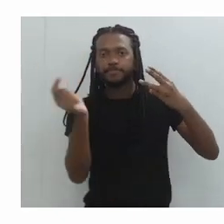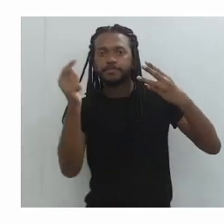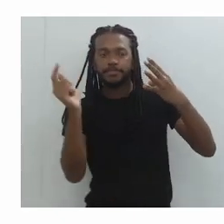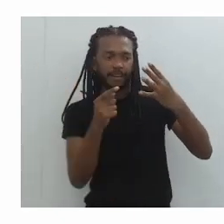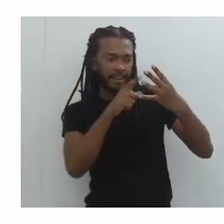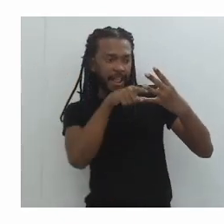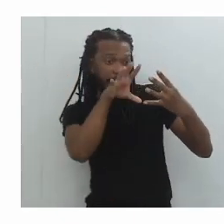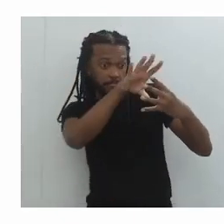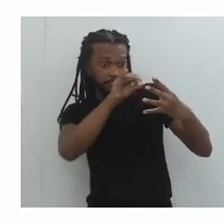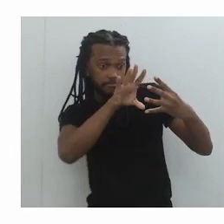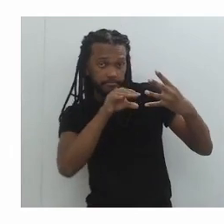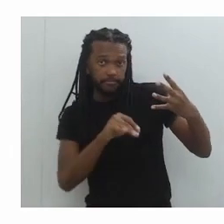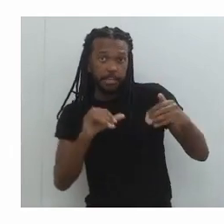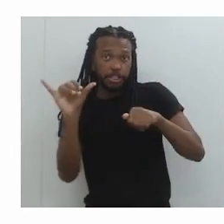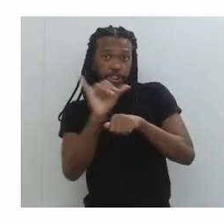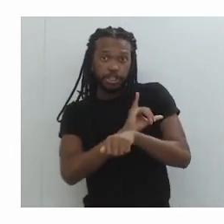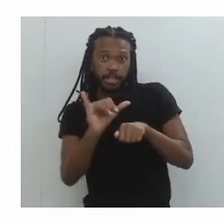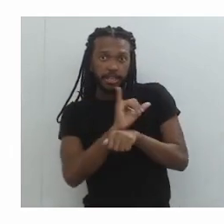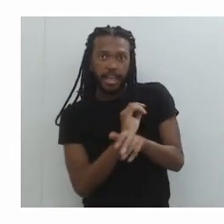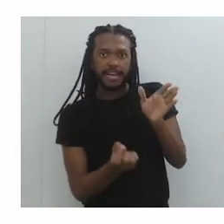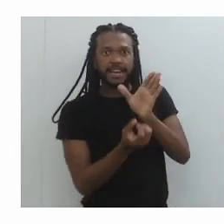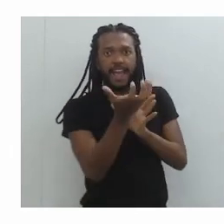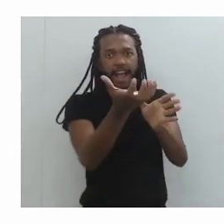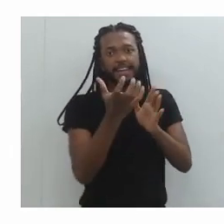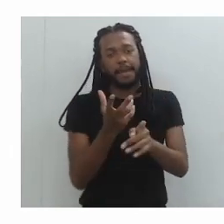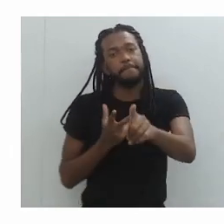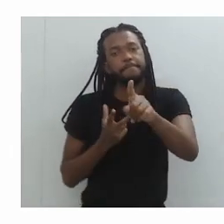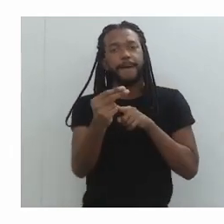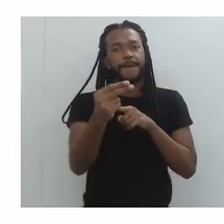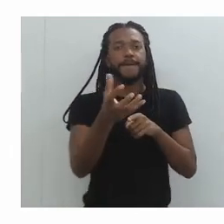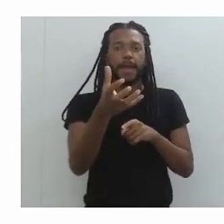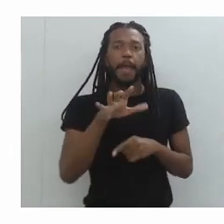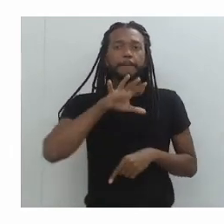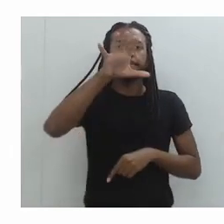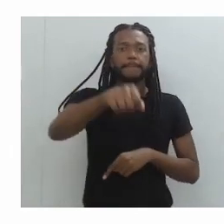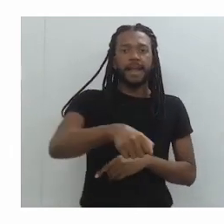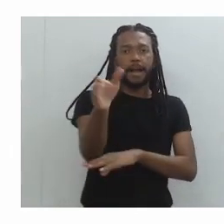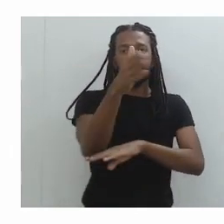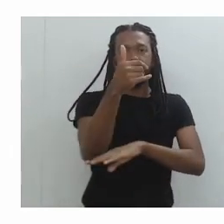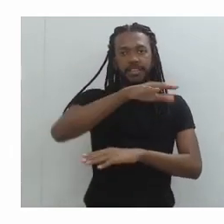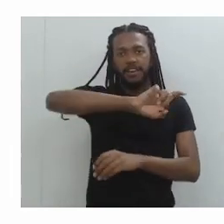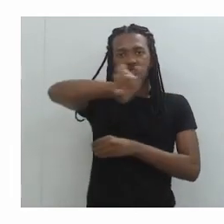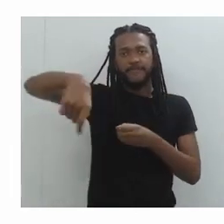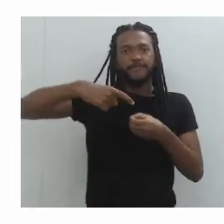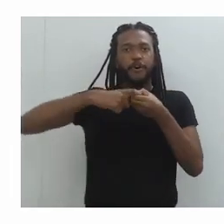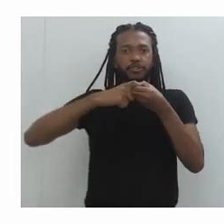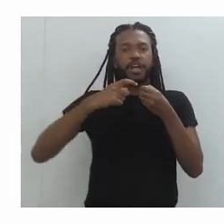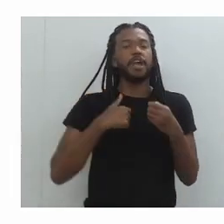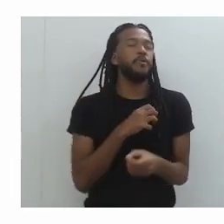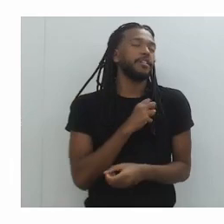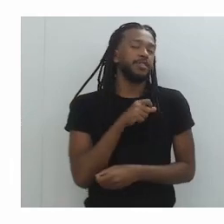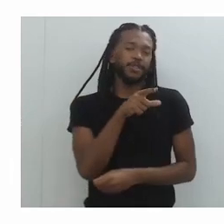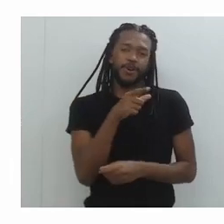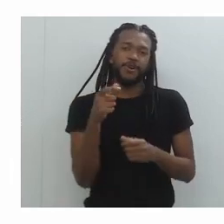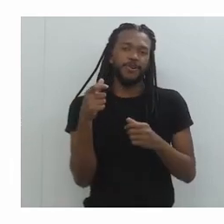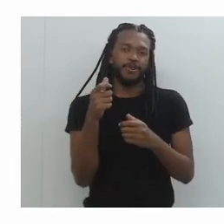criar essa estratégia para você vencer, ou seja, para você pegar a bandeira e chegar. Eu adoro esse jogo daí, porque em